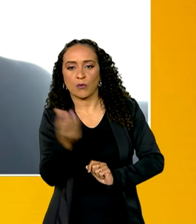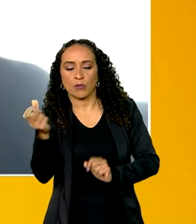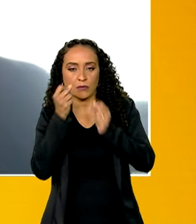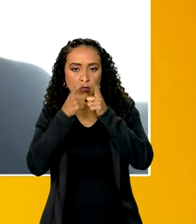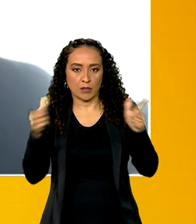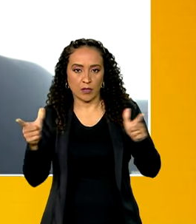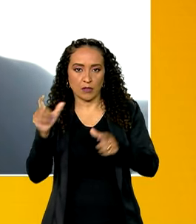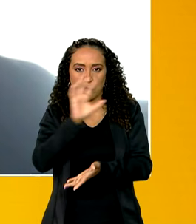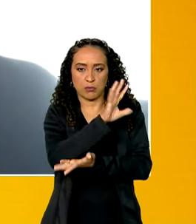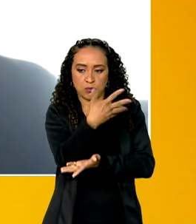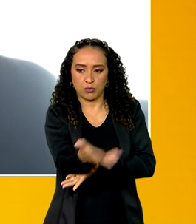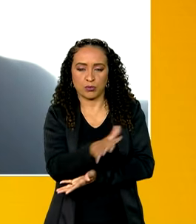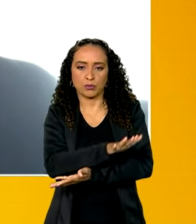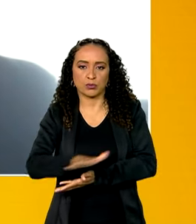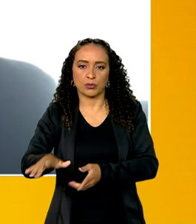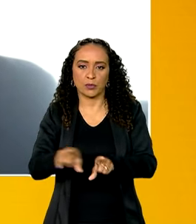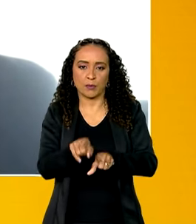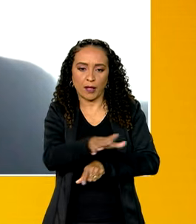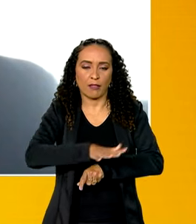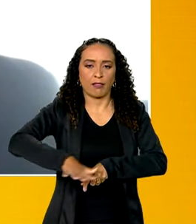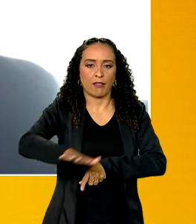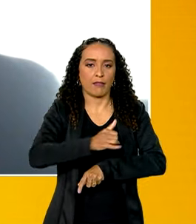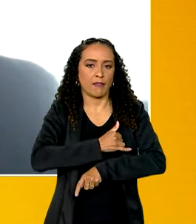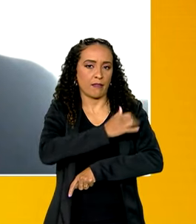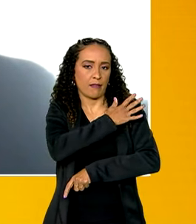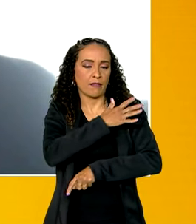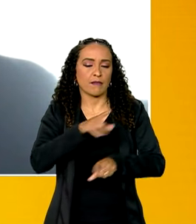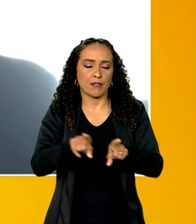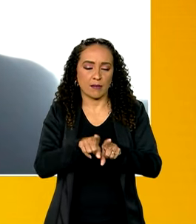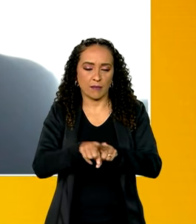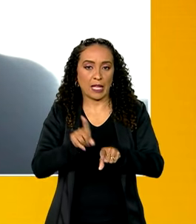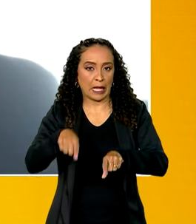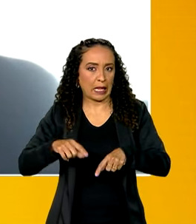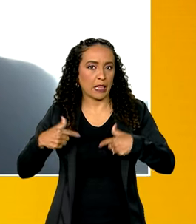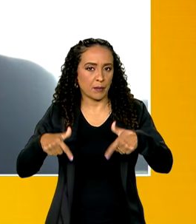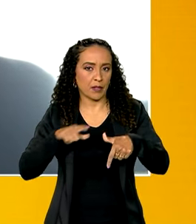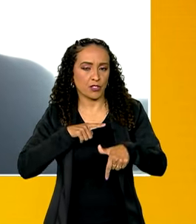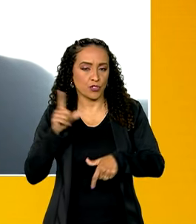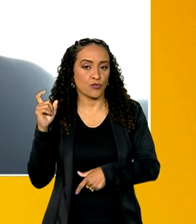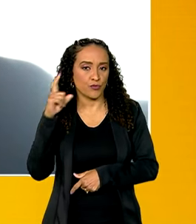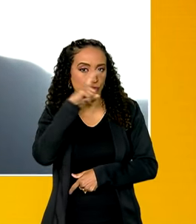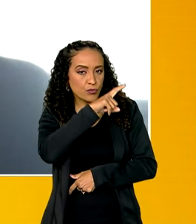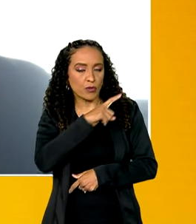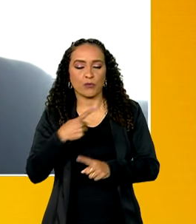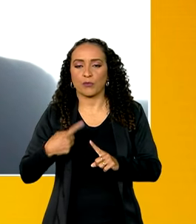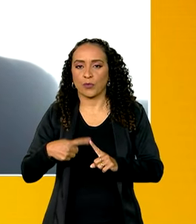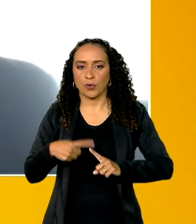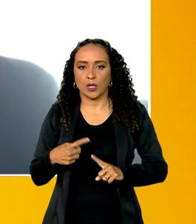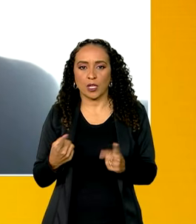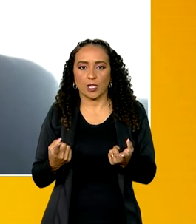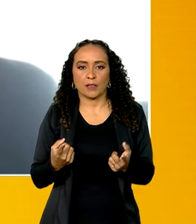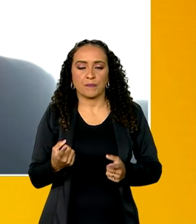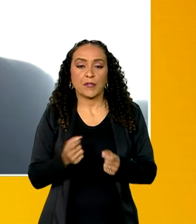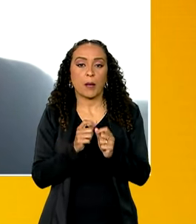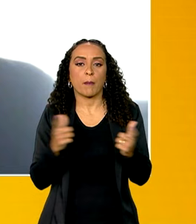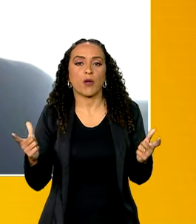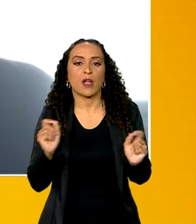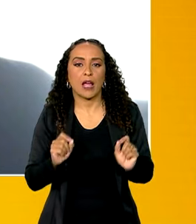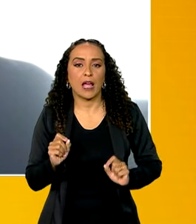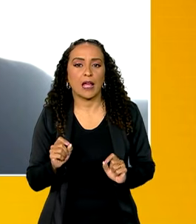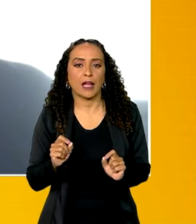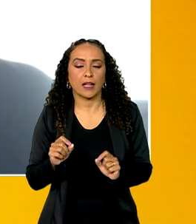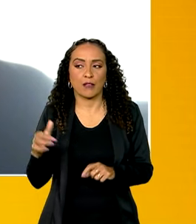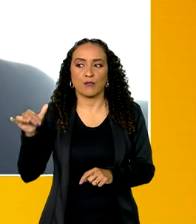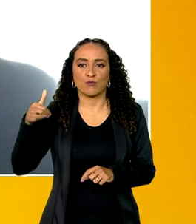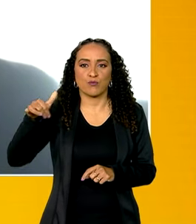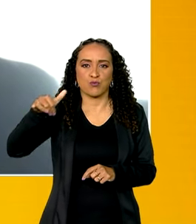de desmatamento dentro da terra indígena, né? É um trabalho que tem uma dificuldade muito grande, porque a maior parte é o modal